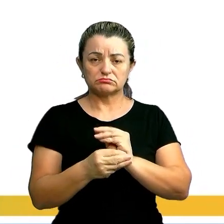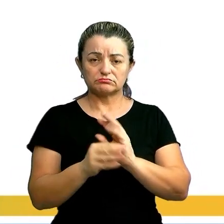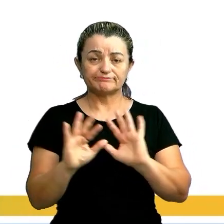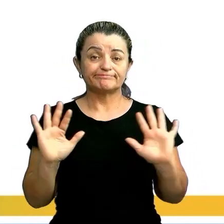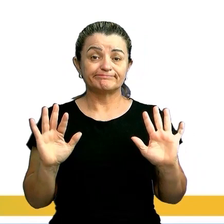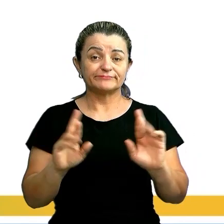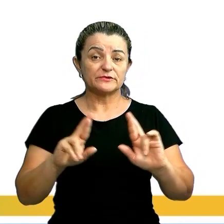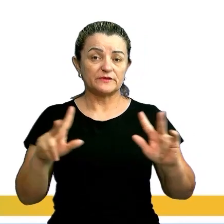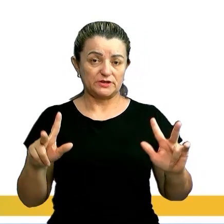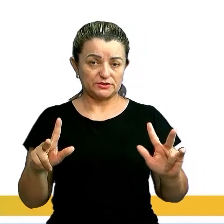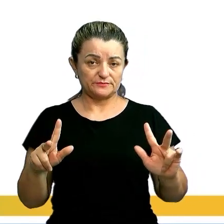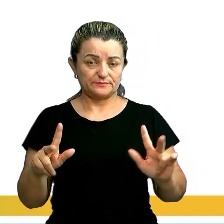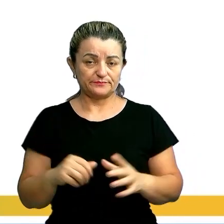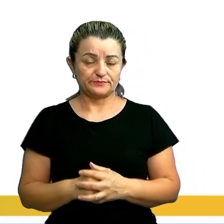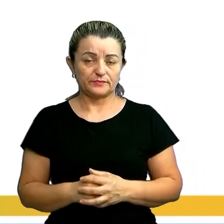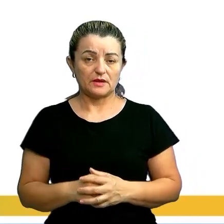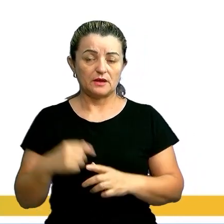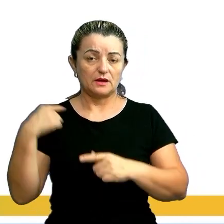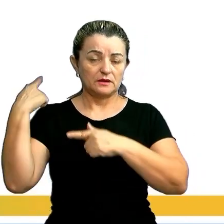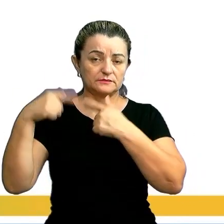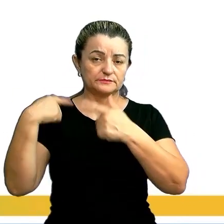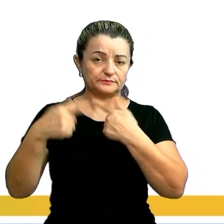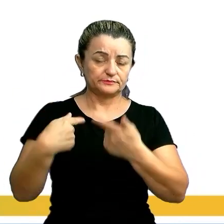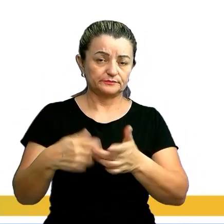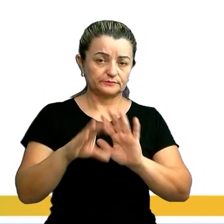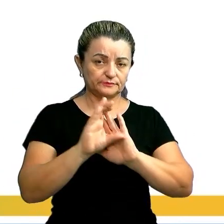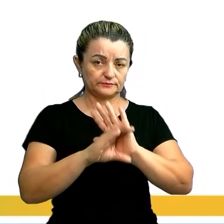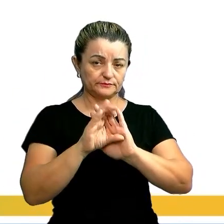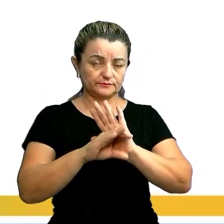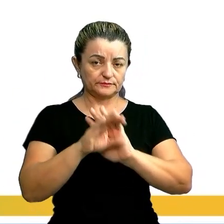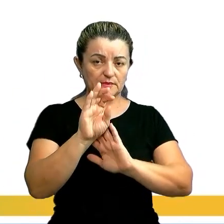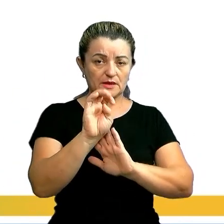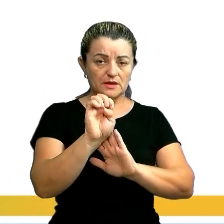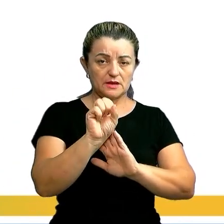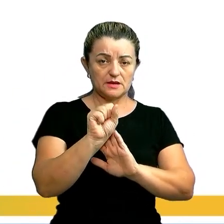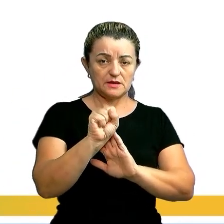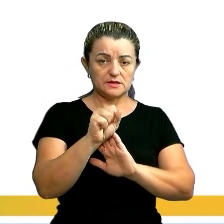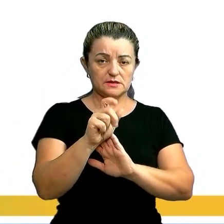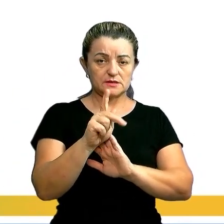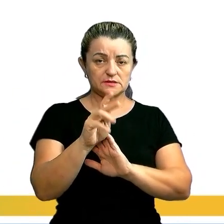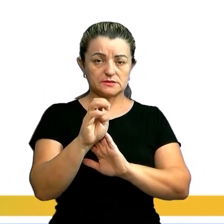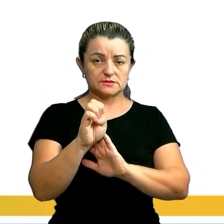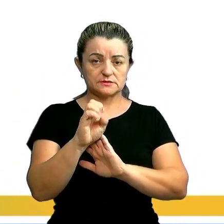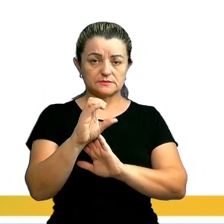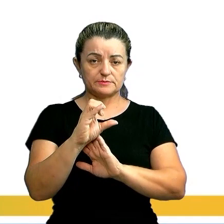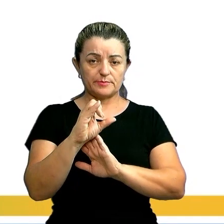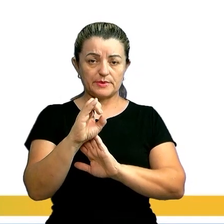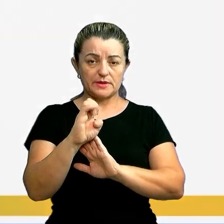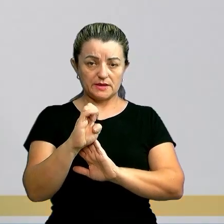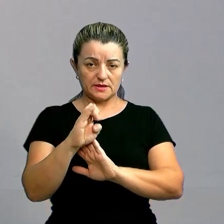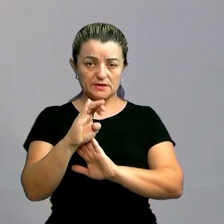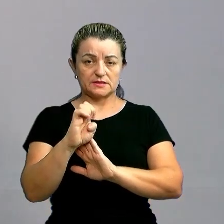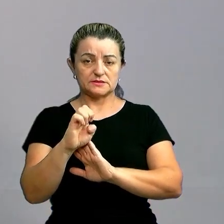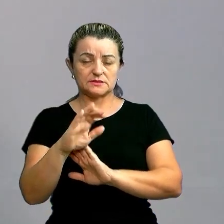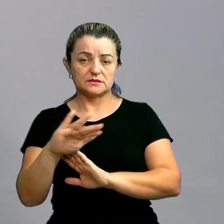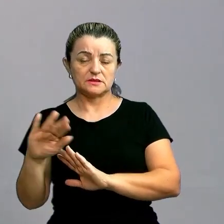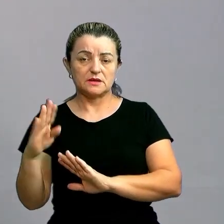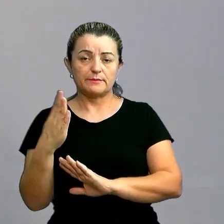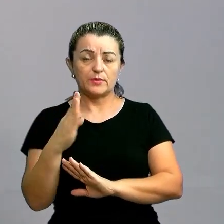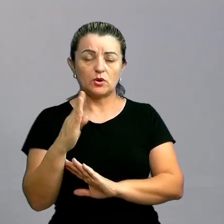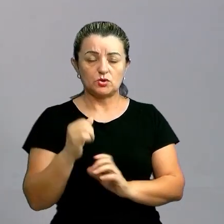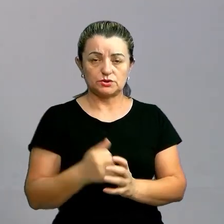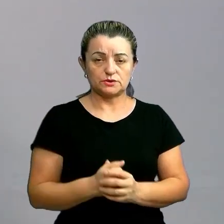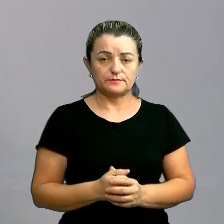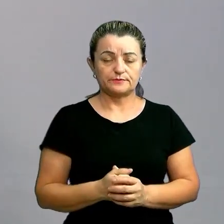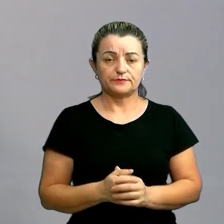só voltar um pouquinho para falar para vocês o conceito de espécie biológica. Espécie